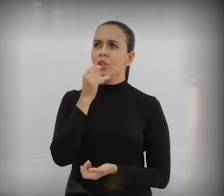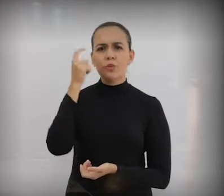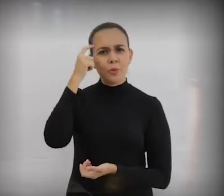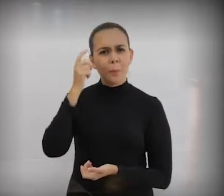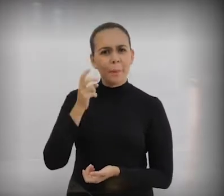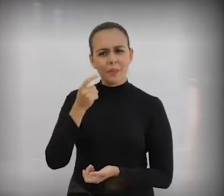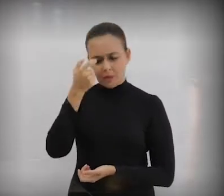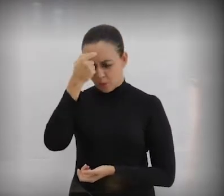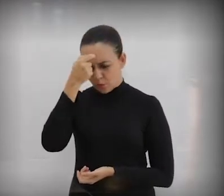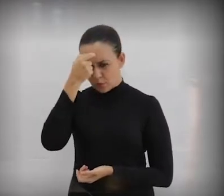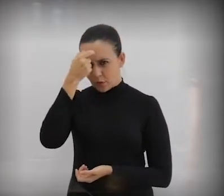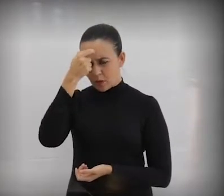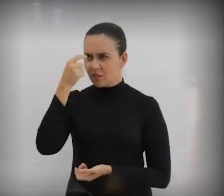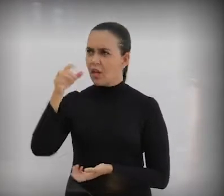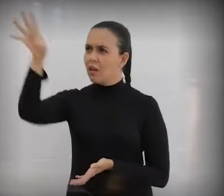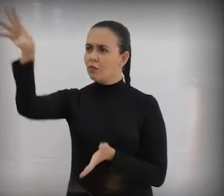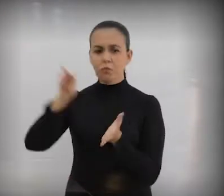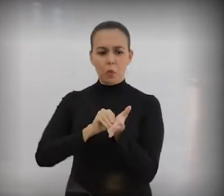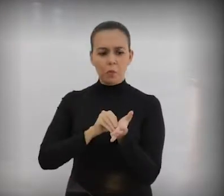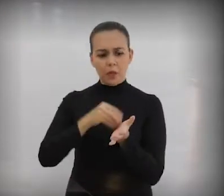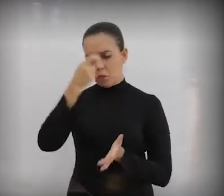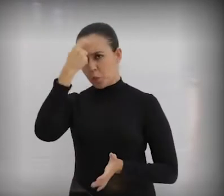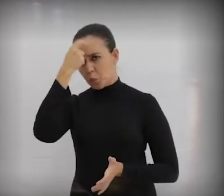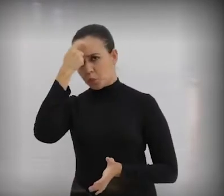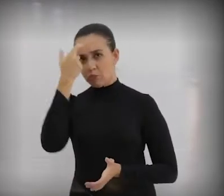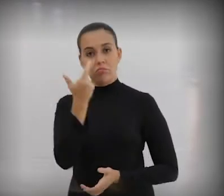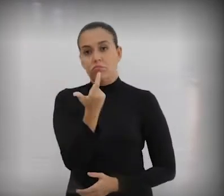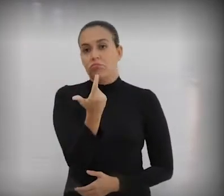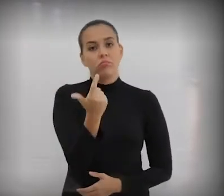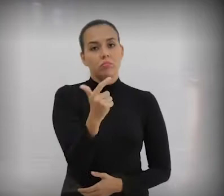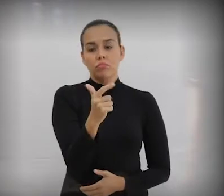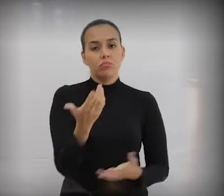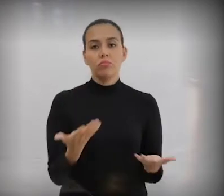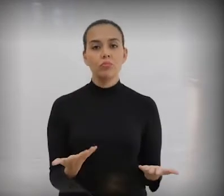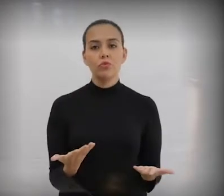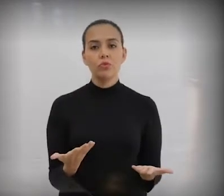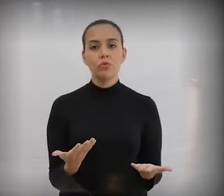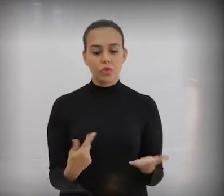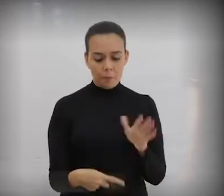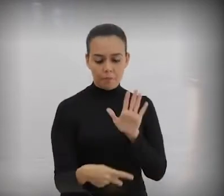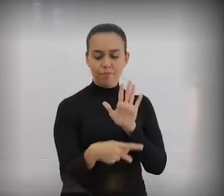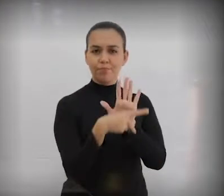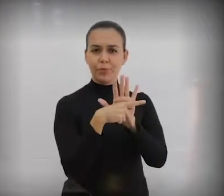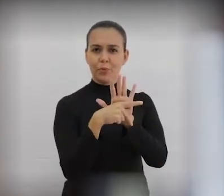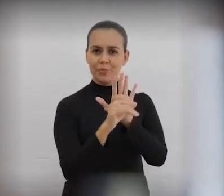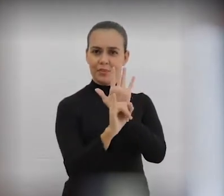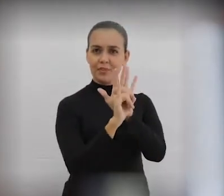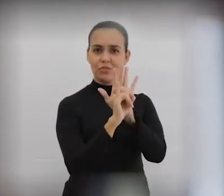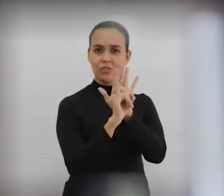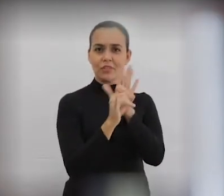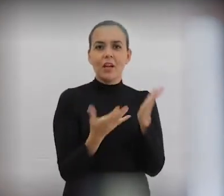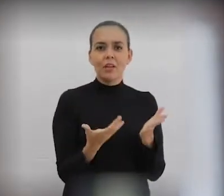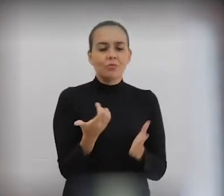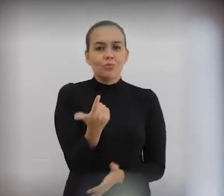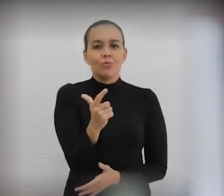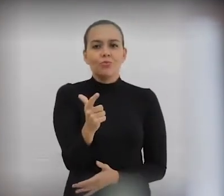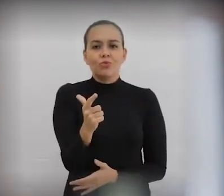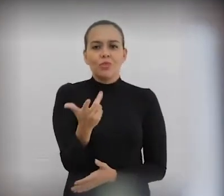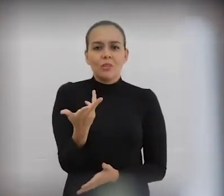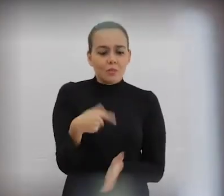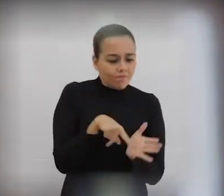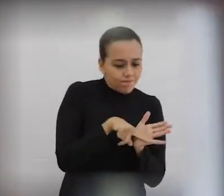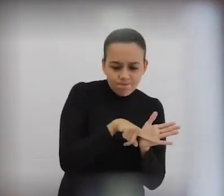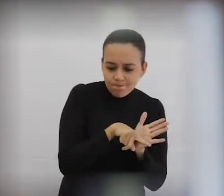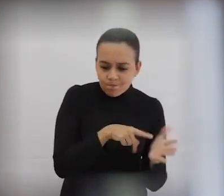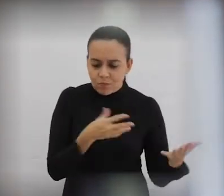conscientemente. Não existia no barroco brasileiro exatamente uma consciência de uma busca de uma identidade brasileira, tá